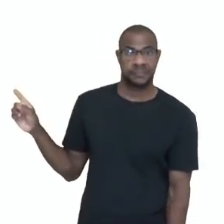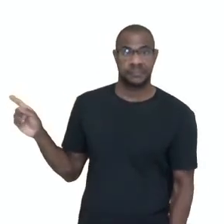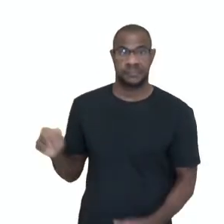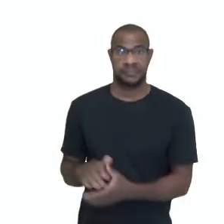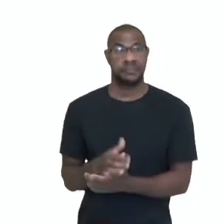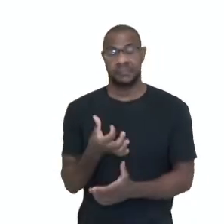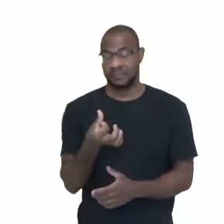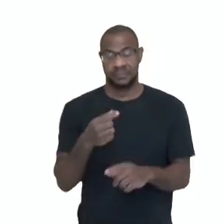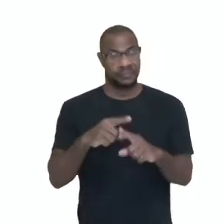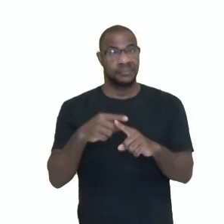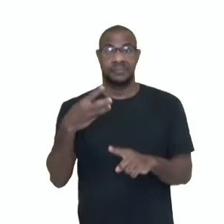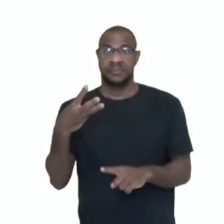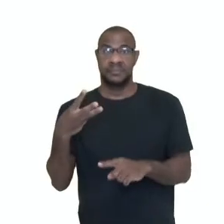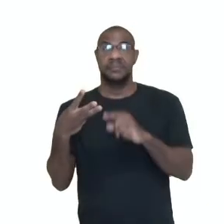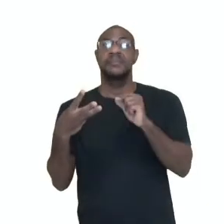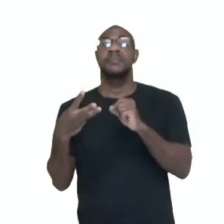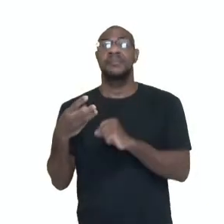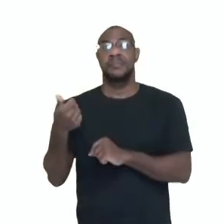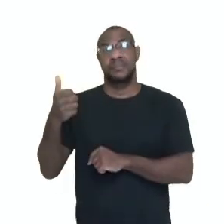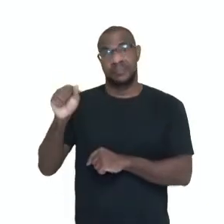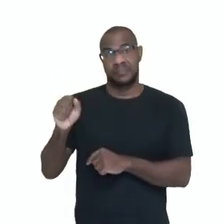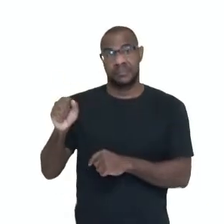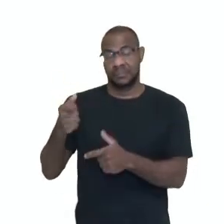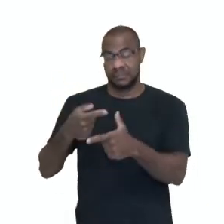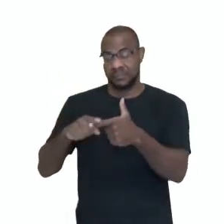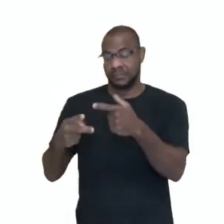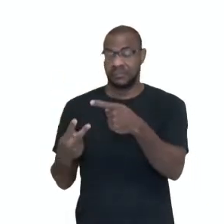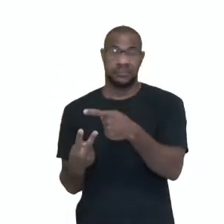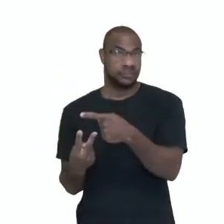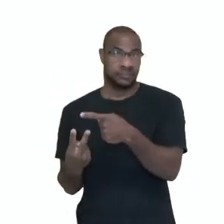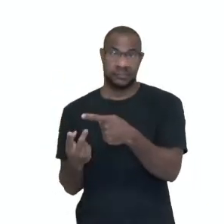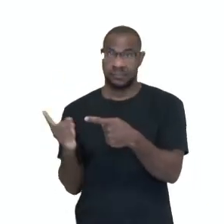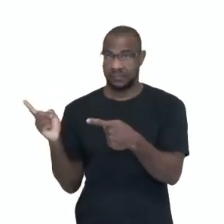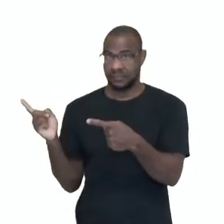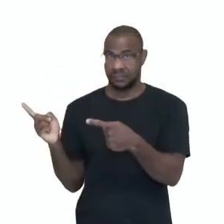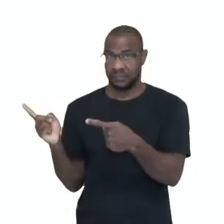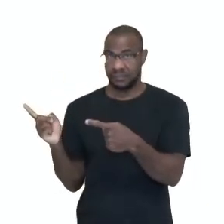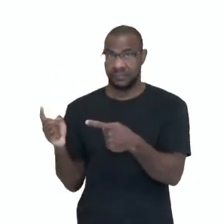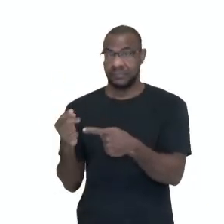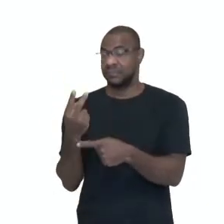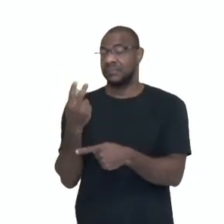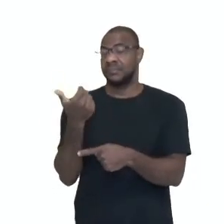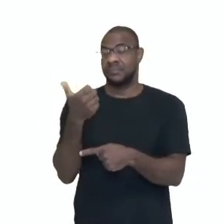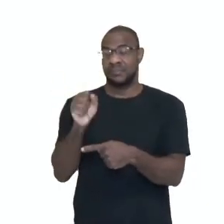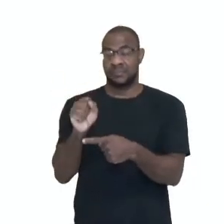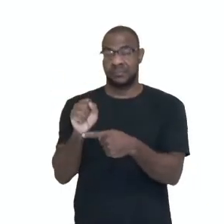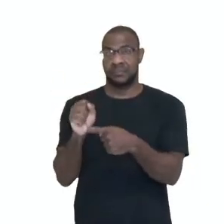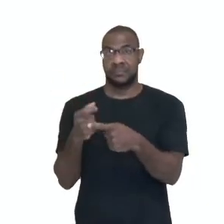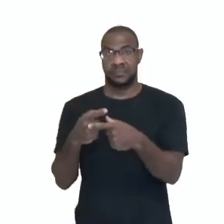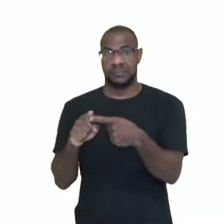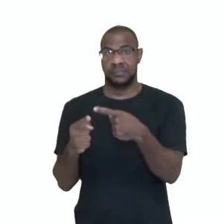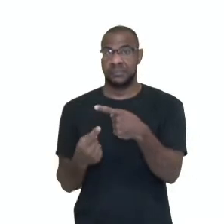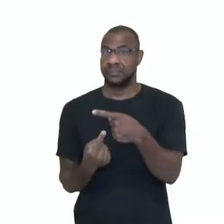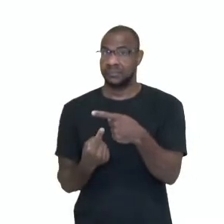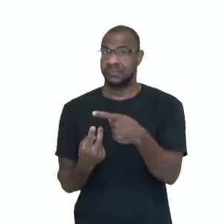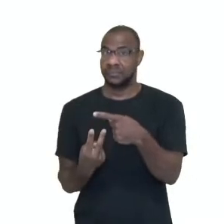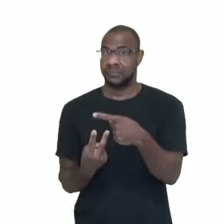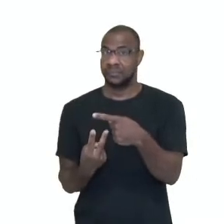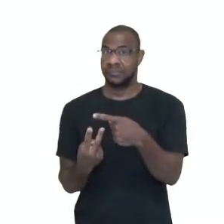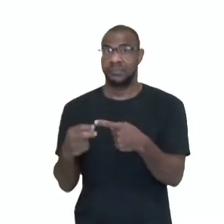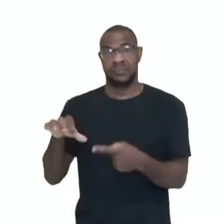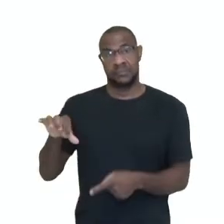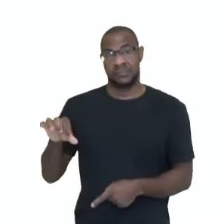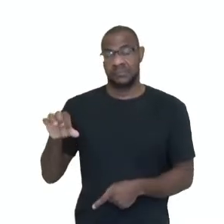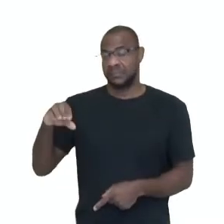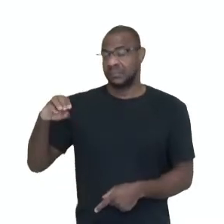a área total calculada desse exercício vai ser o seguinte. 2 vezes 36, porque eu tenho 2